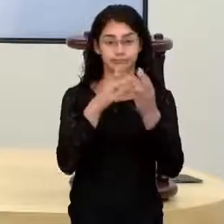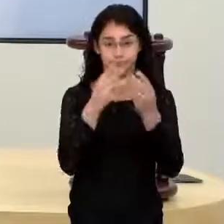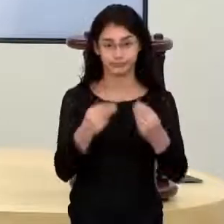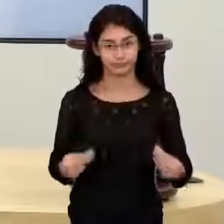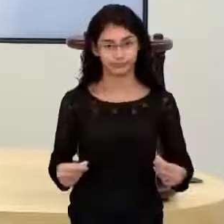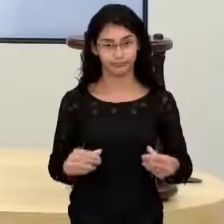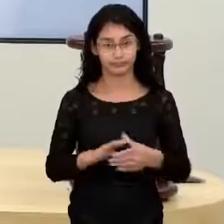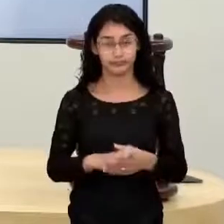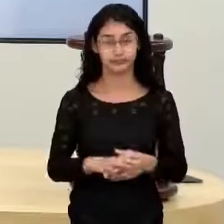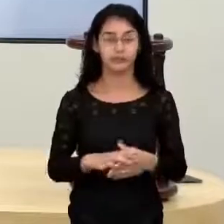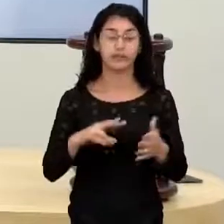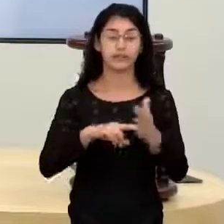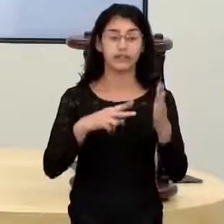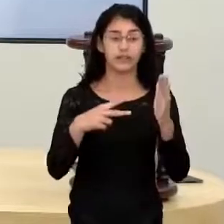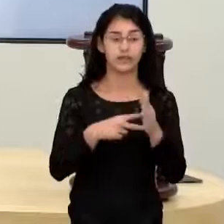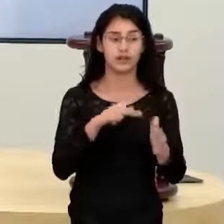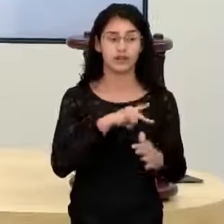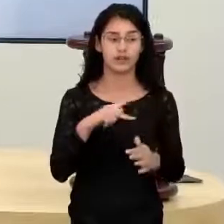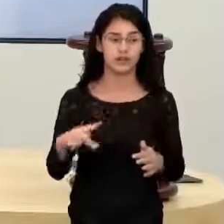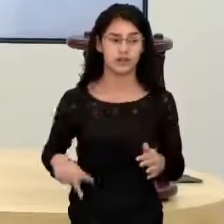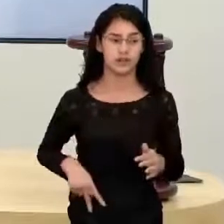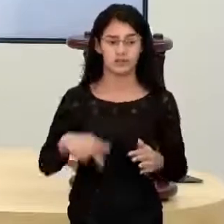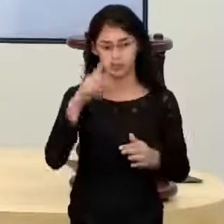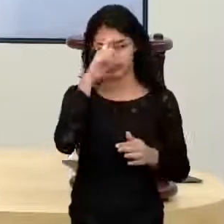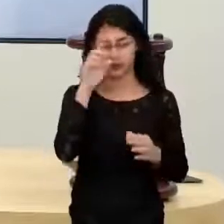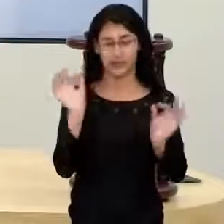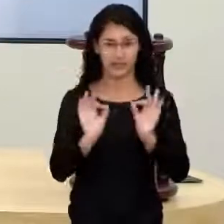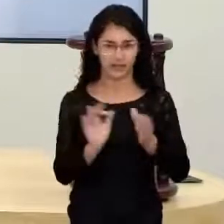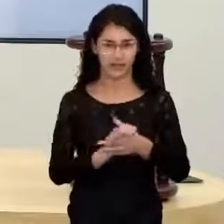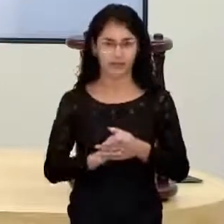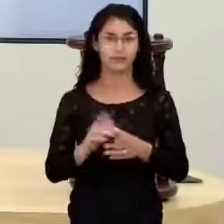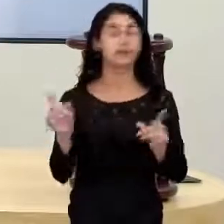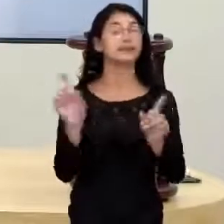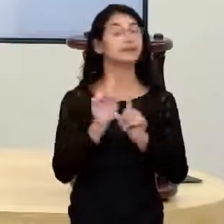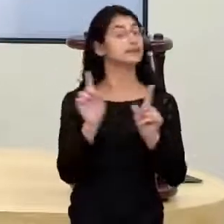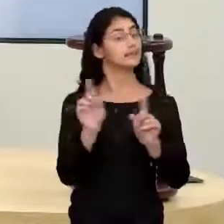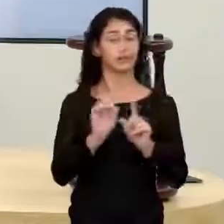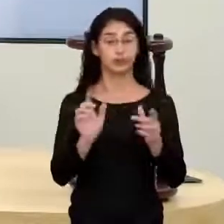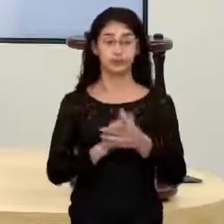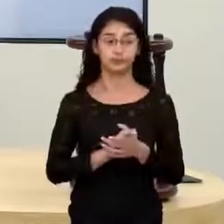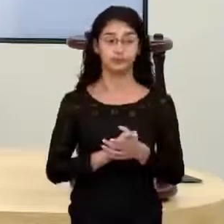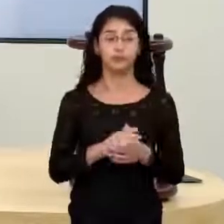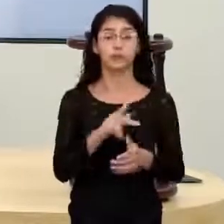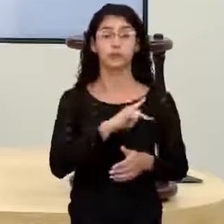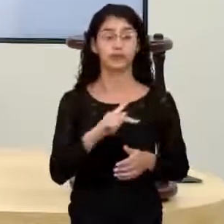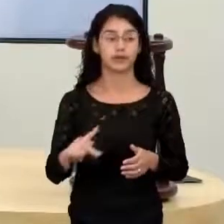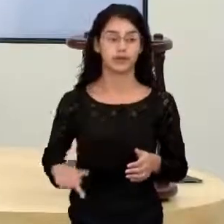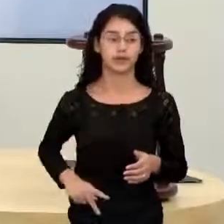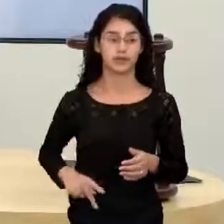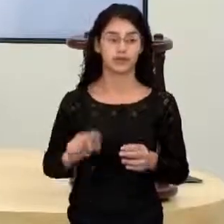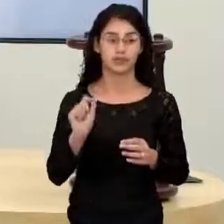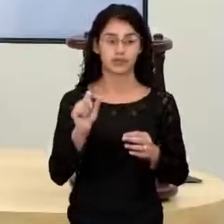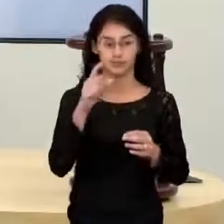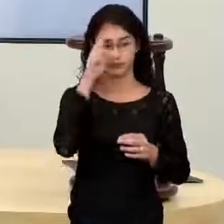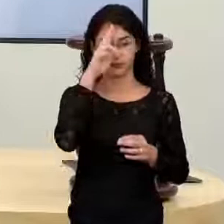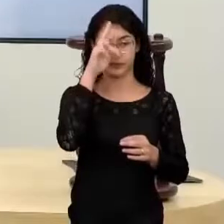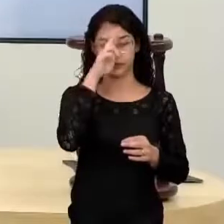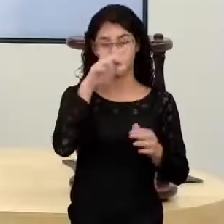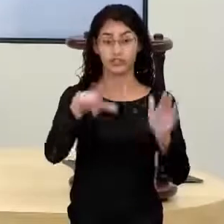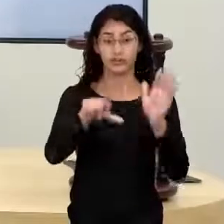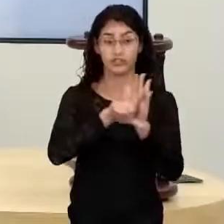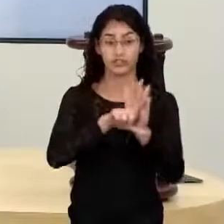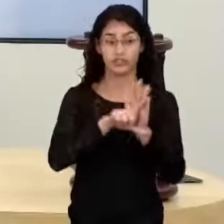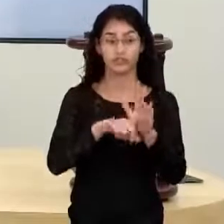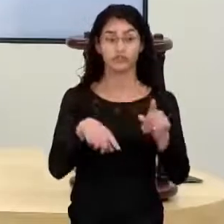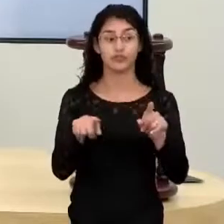Significa que o presidente tem menos poder? Não, ele não tem menos poder. Porque o Legislativo... Vocês se lembram que o Legislativo